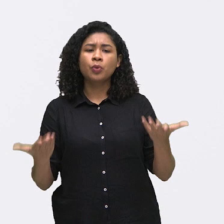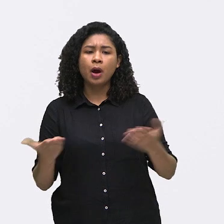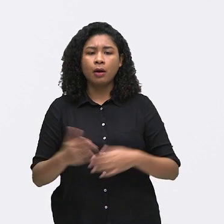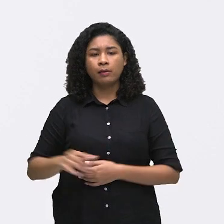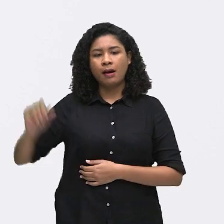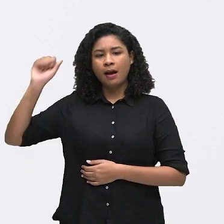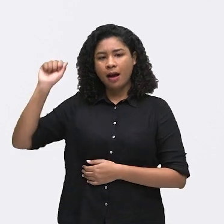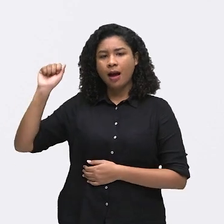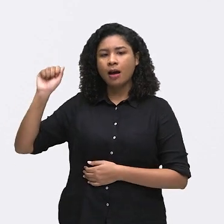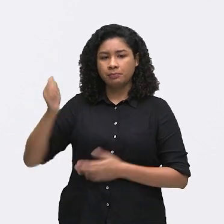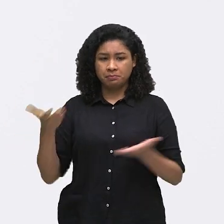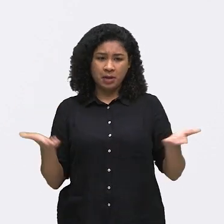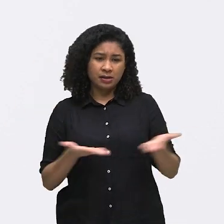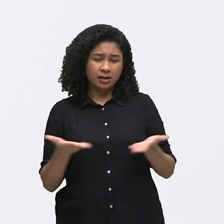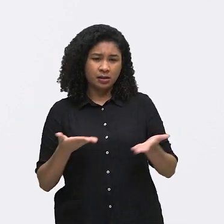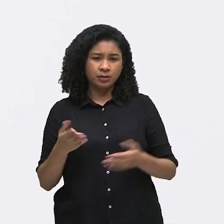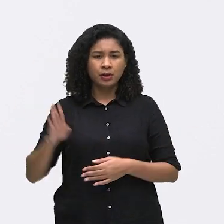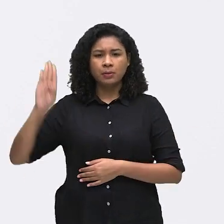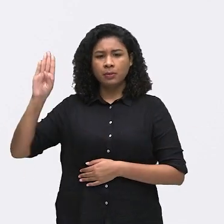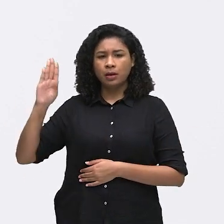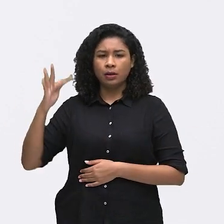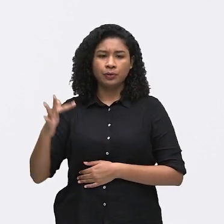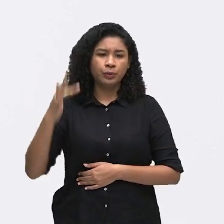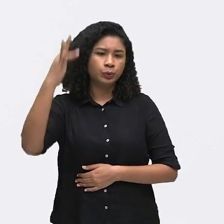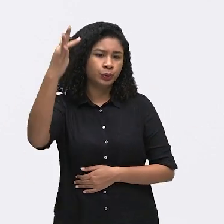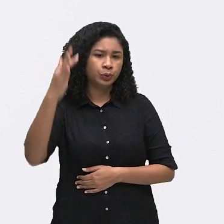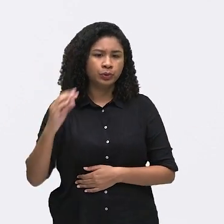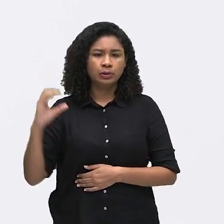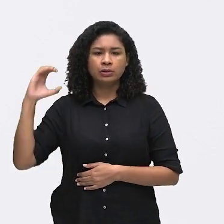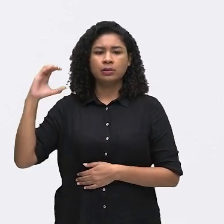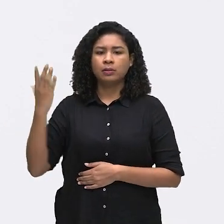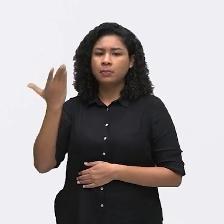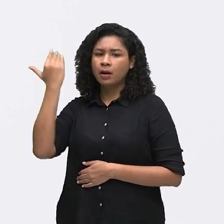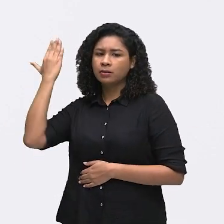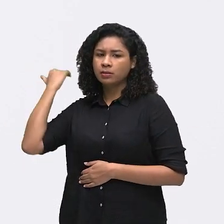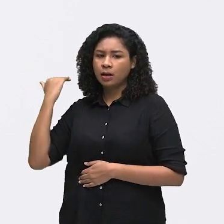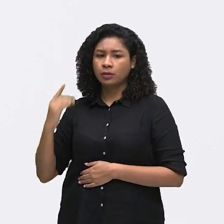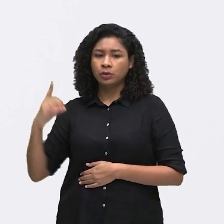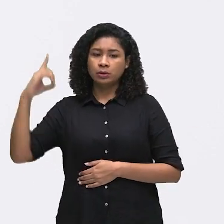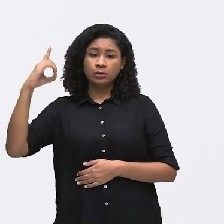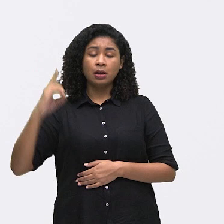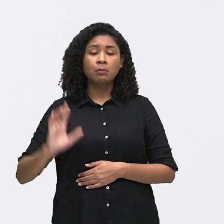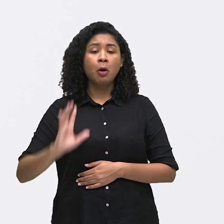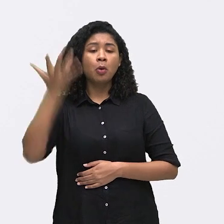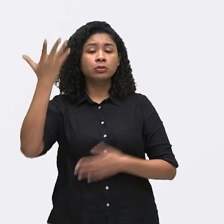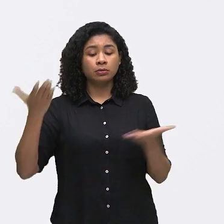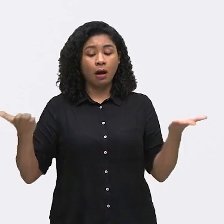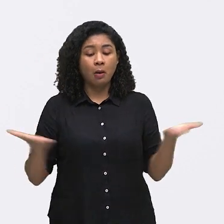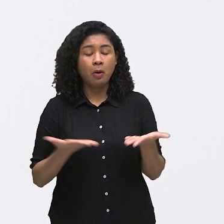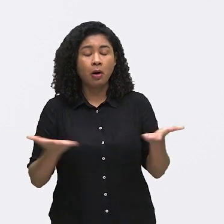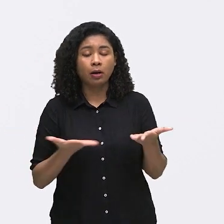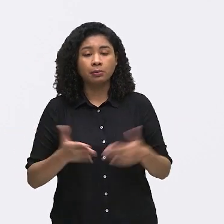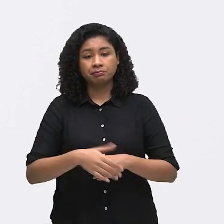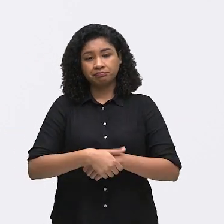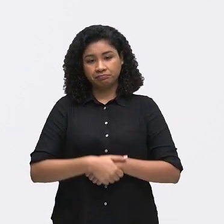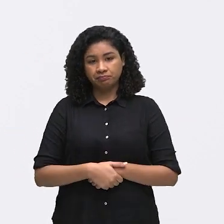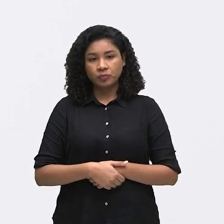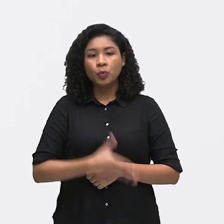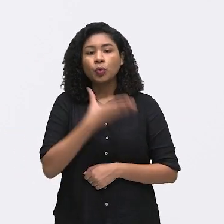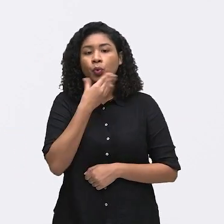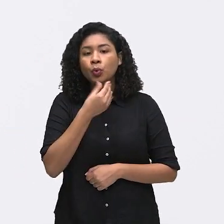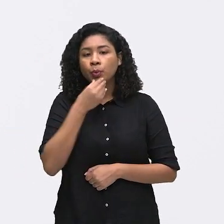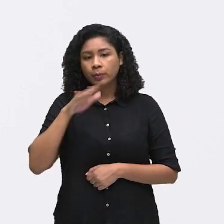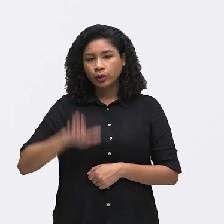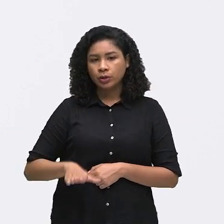no futuro, está no passado, no pretérito, ou que está acontecendo agora, né? Menino que